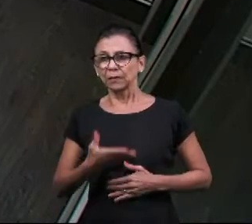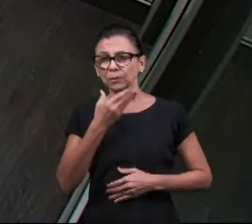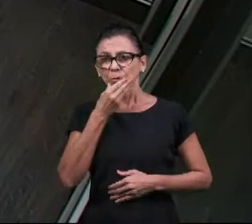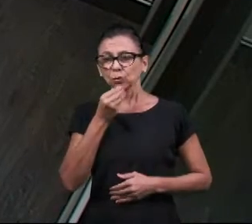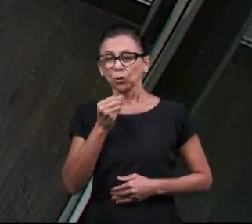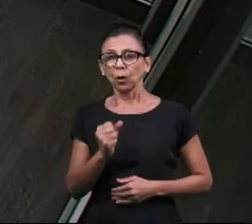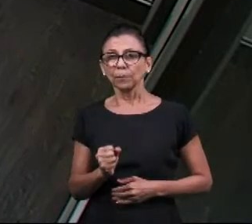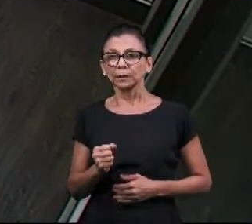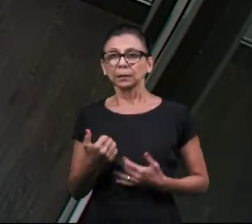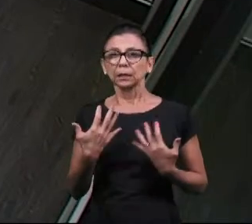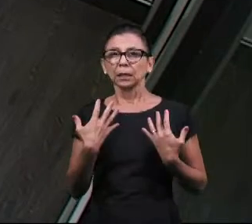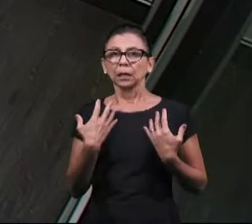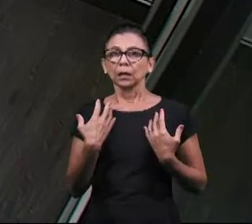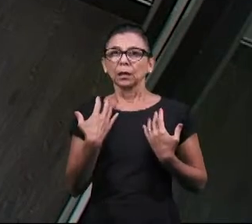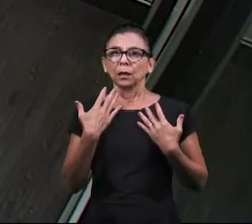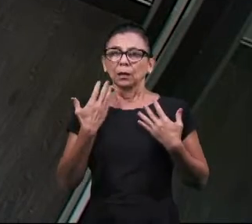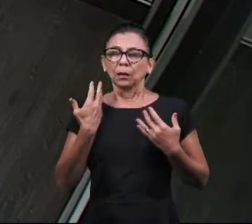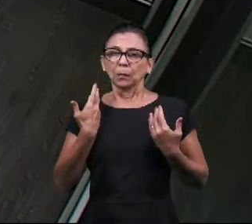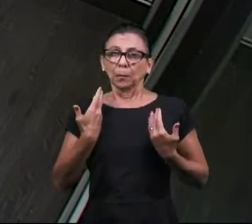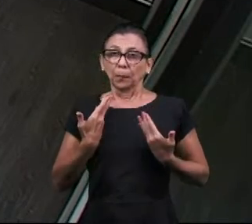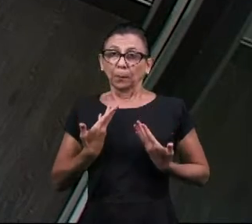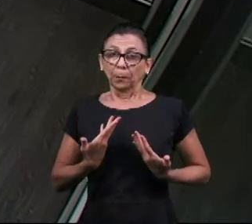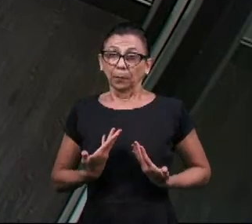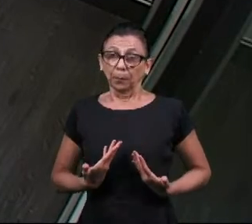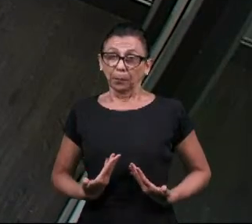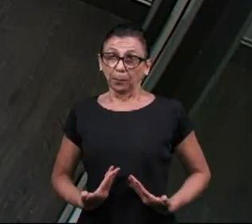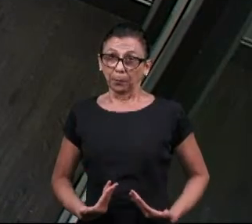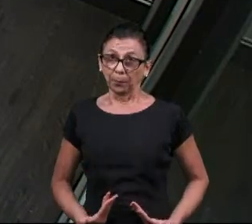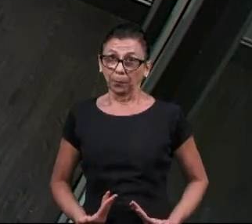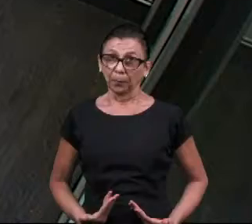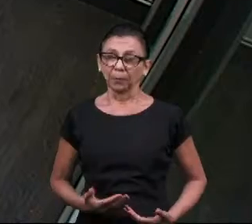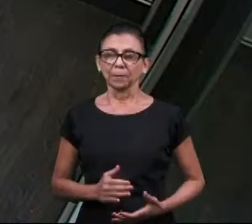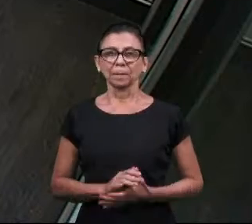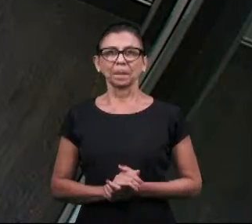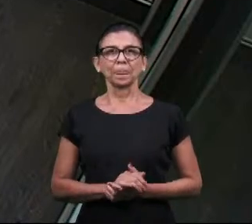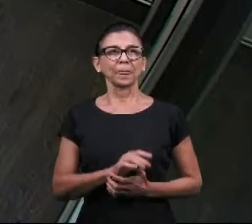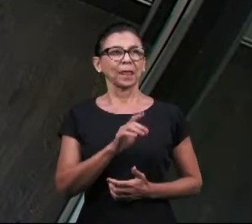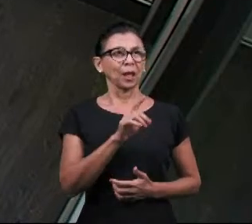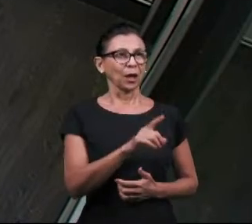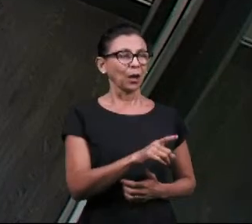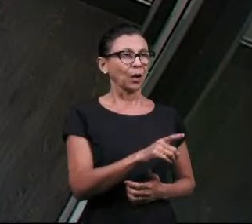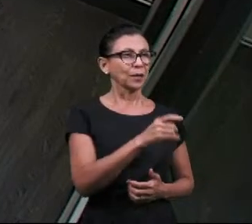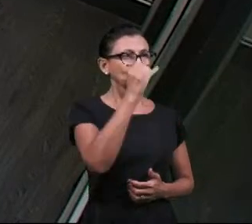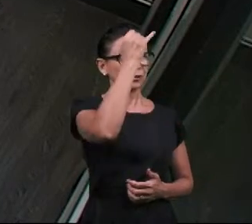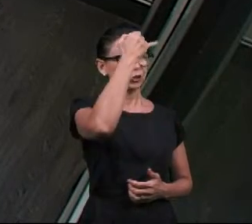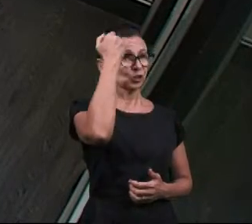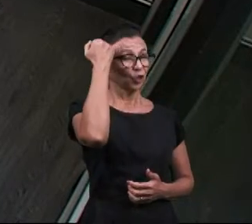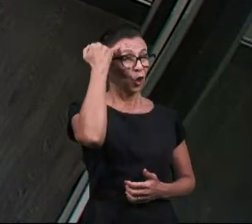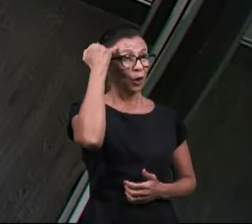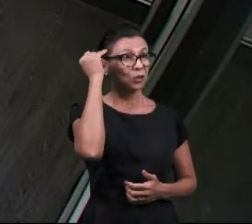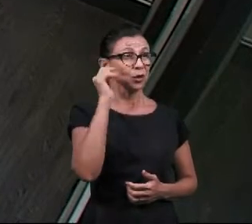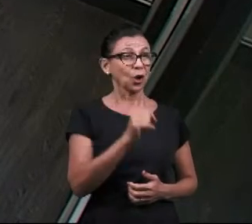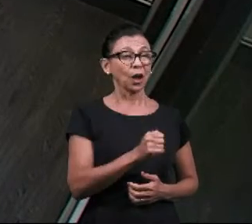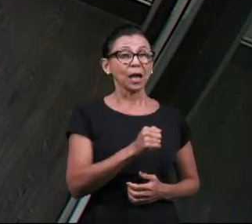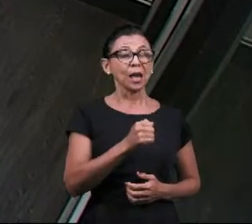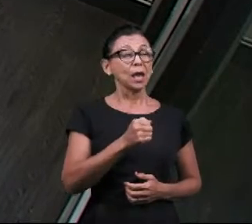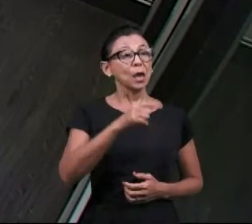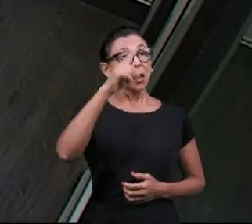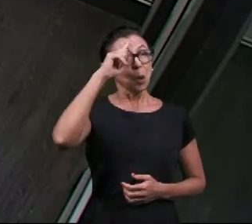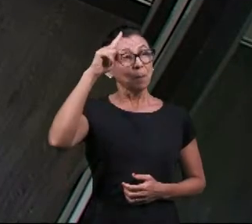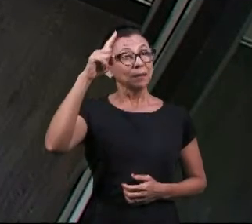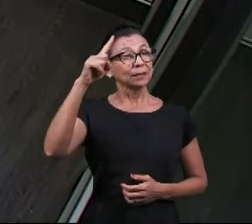Jorge, era a coisa mais linda que você possa imaginar. Eu chegava a mandar as pessoas embora, vai para casa. E eles voltavam